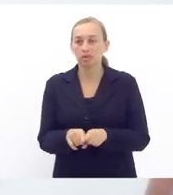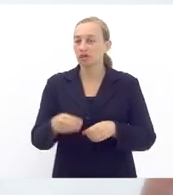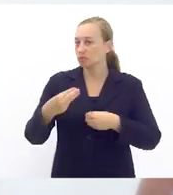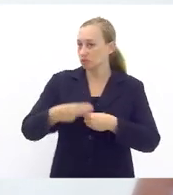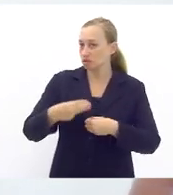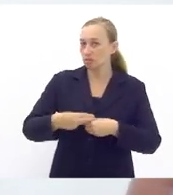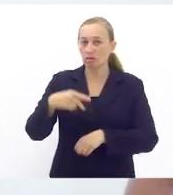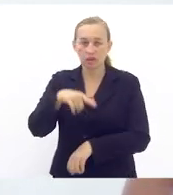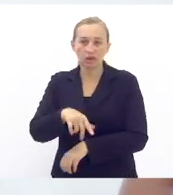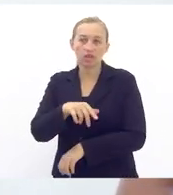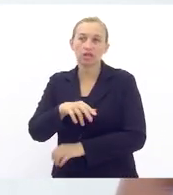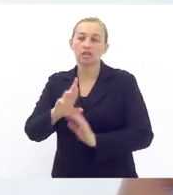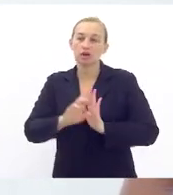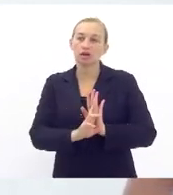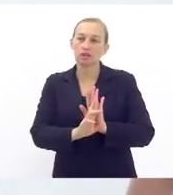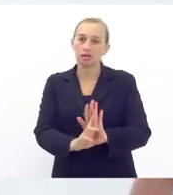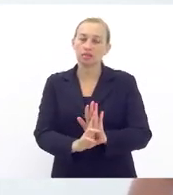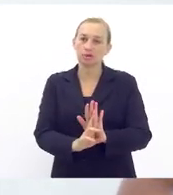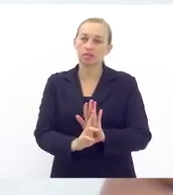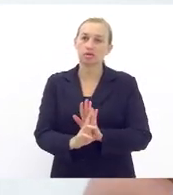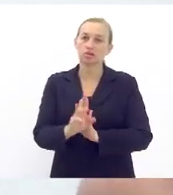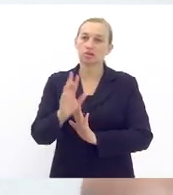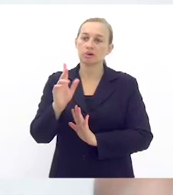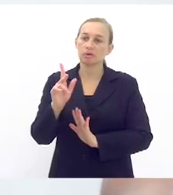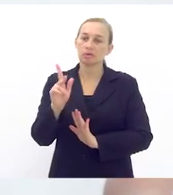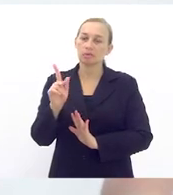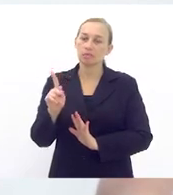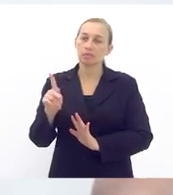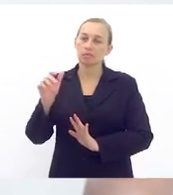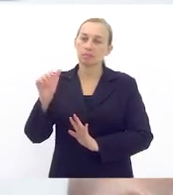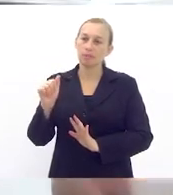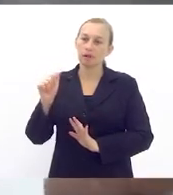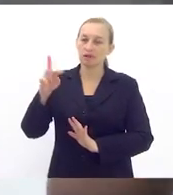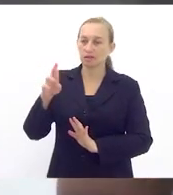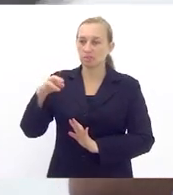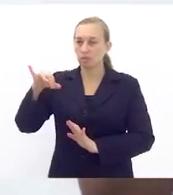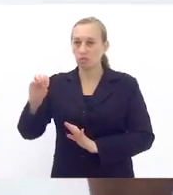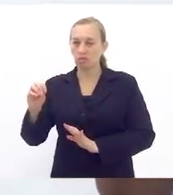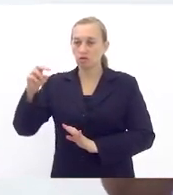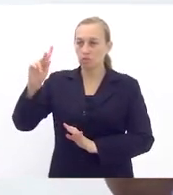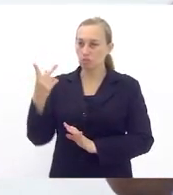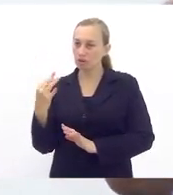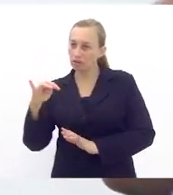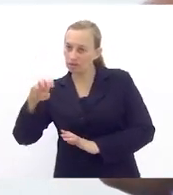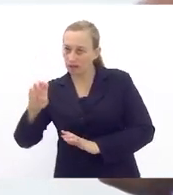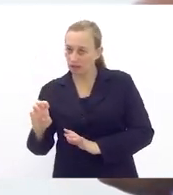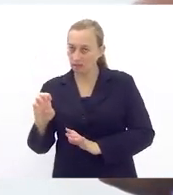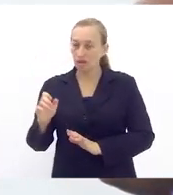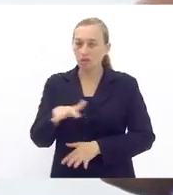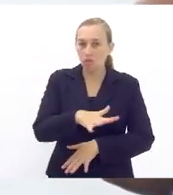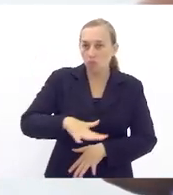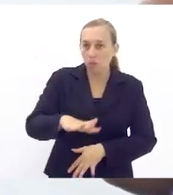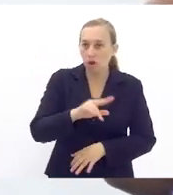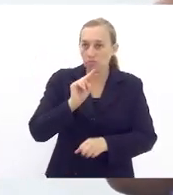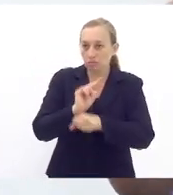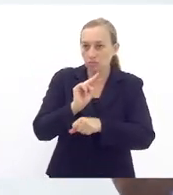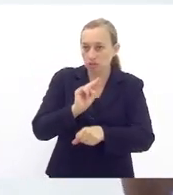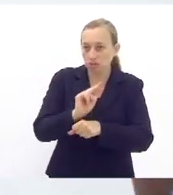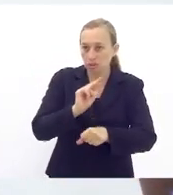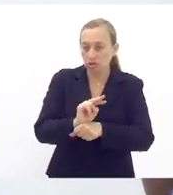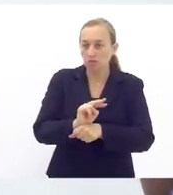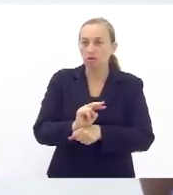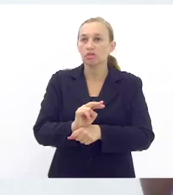Rio representado pelo Instituto Rio Patrimônio da Humanidade então o casarão ele se insere dentro de uma área de proteção do patrimônio